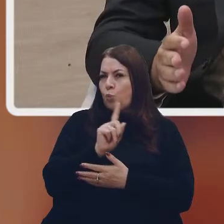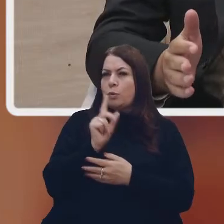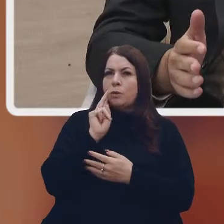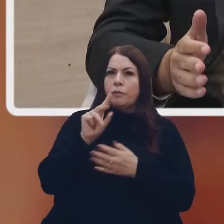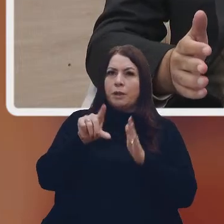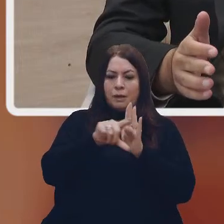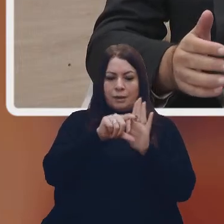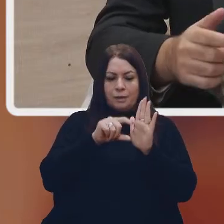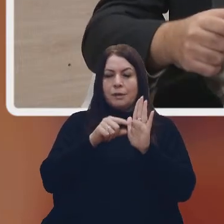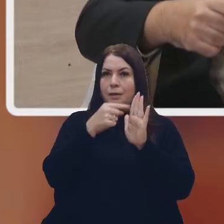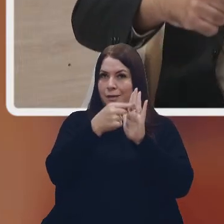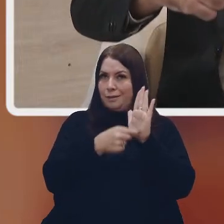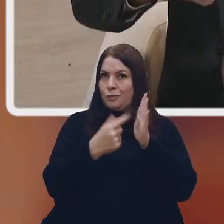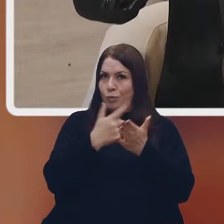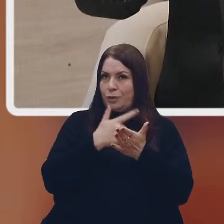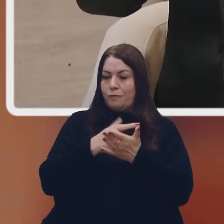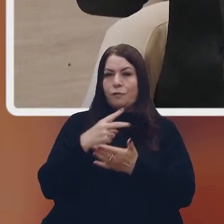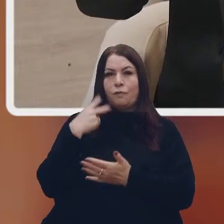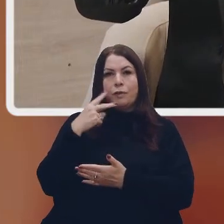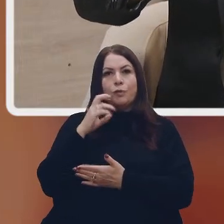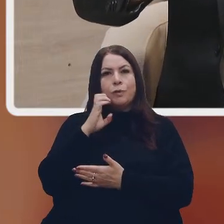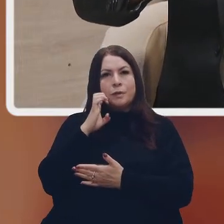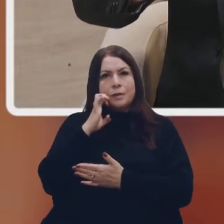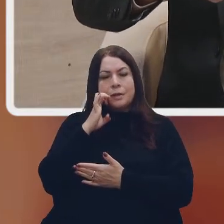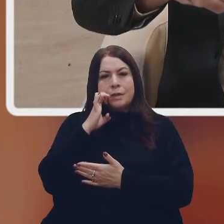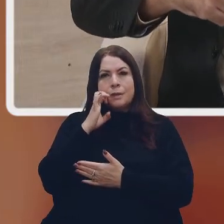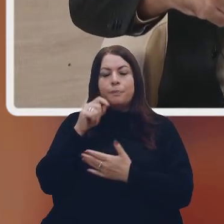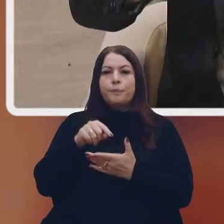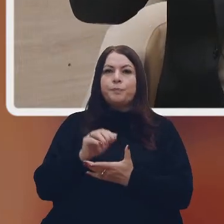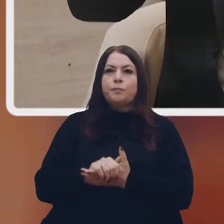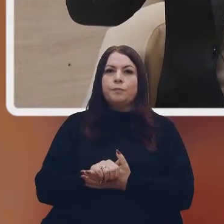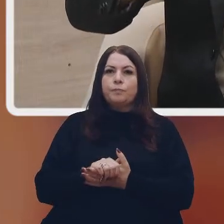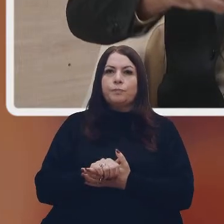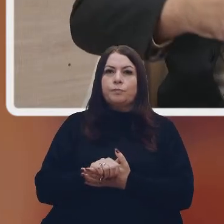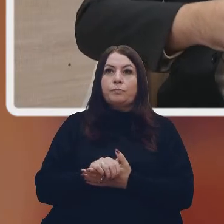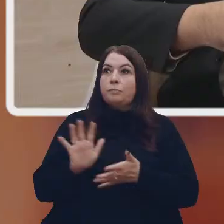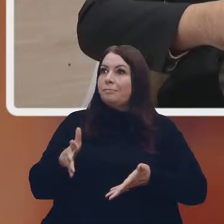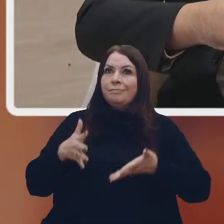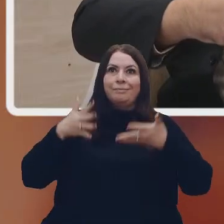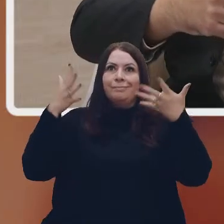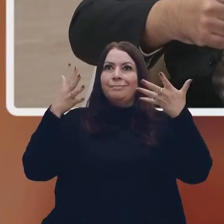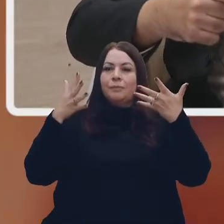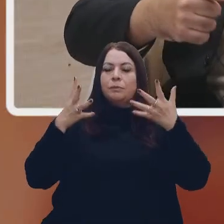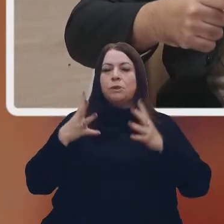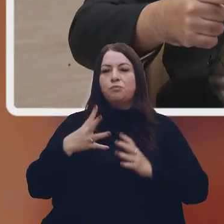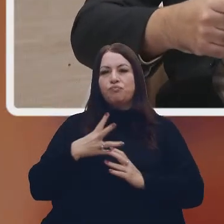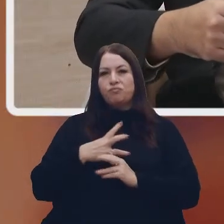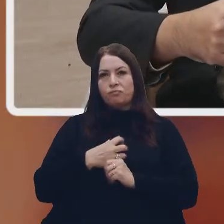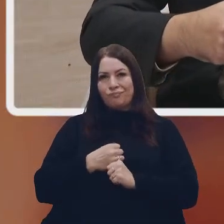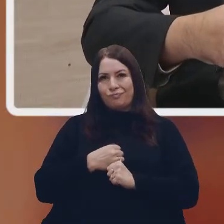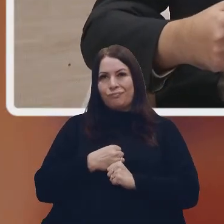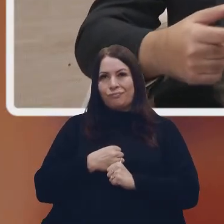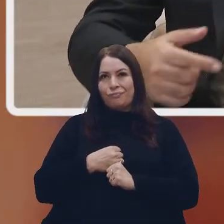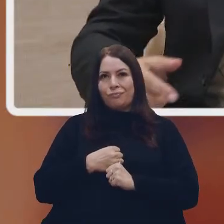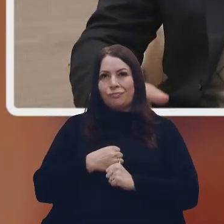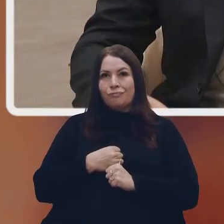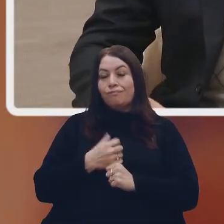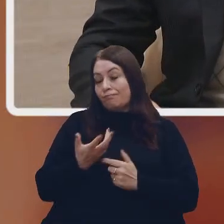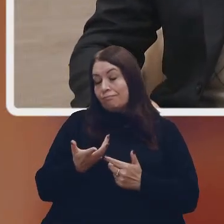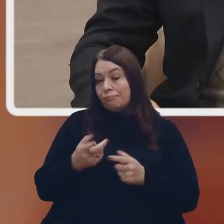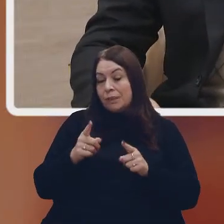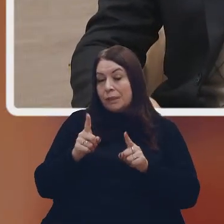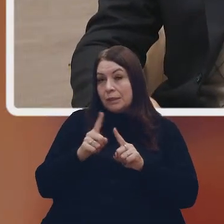o trecho ali da vereadora Estela, que sai de um quadro de euforia para depressão, uma